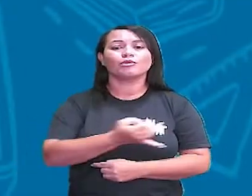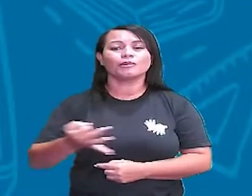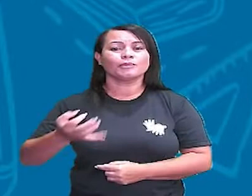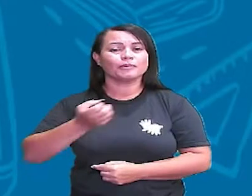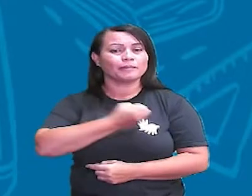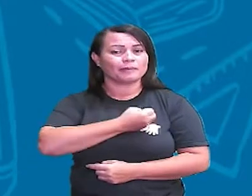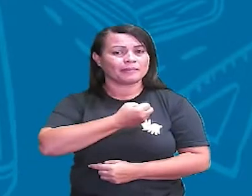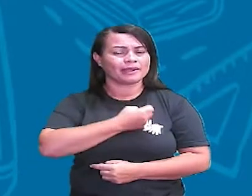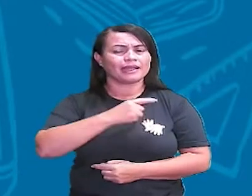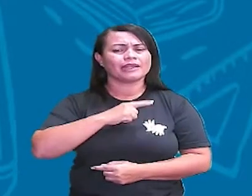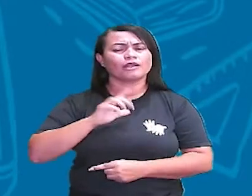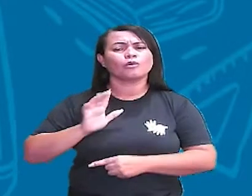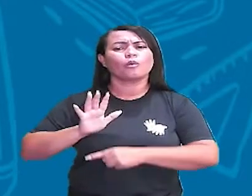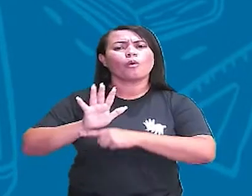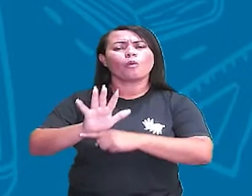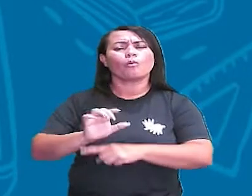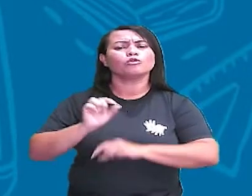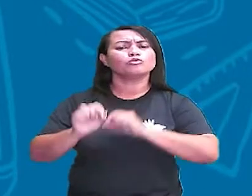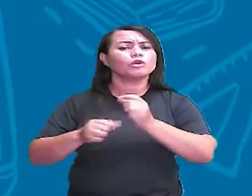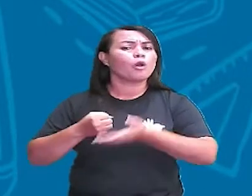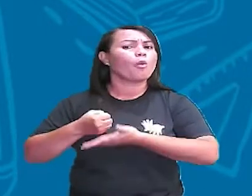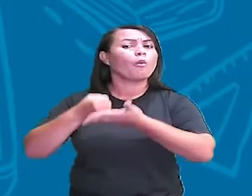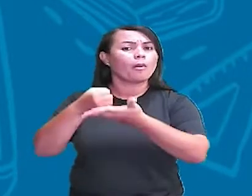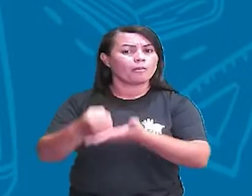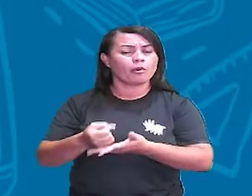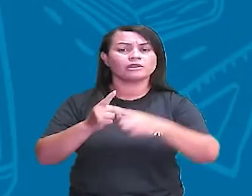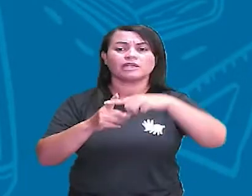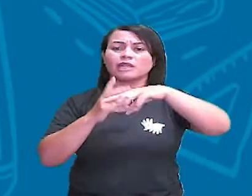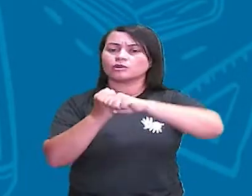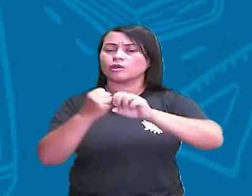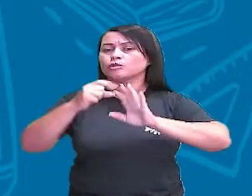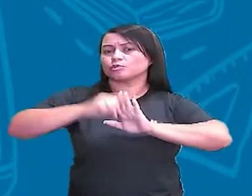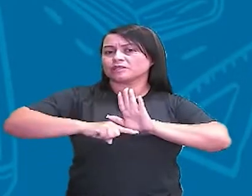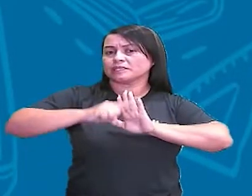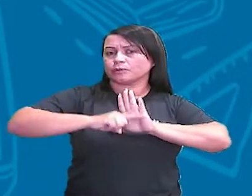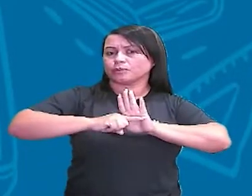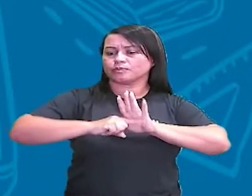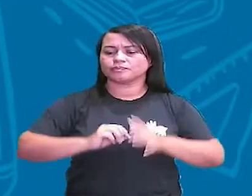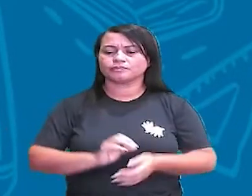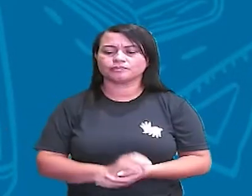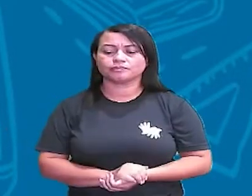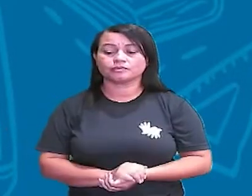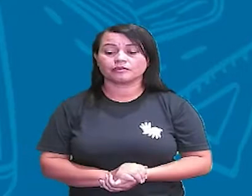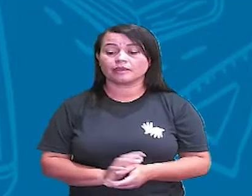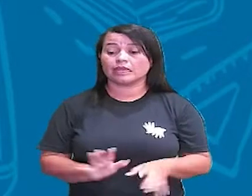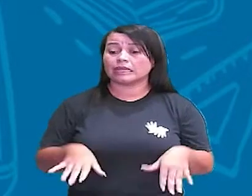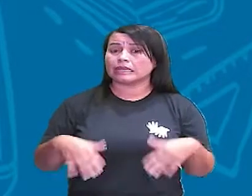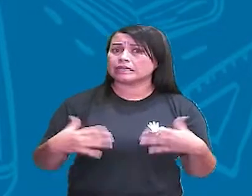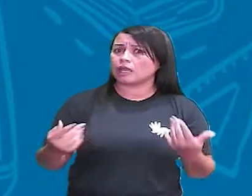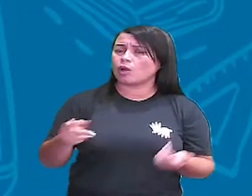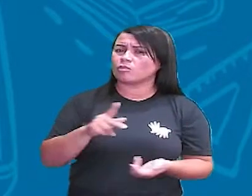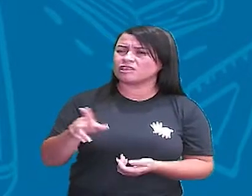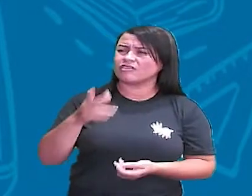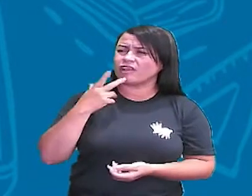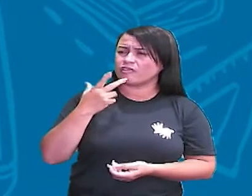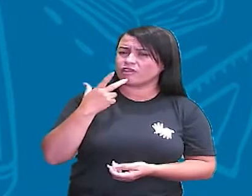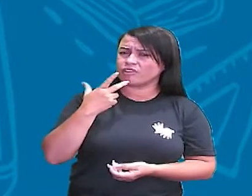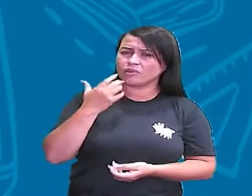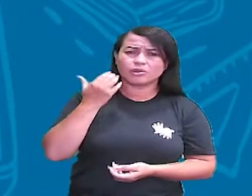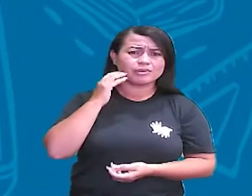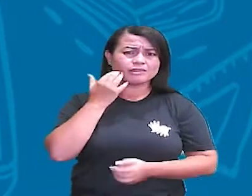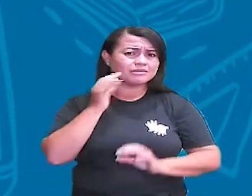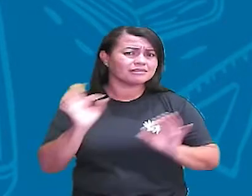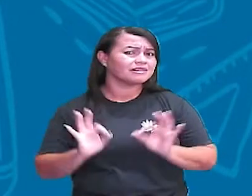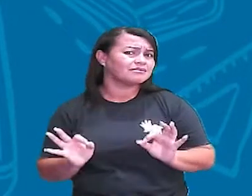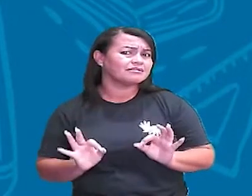para a construção de fatos básicos da adição e da subtração. Então, professora, a senhora falou e